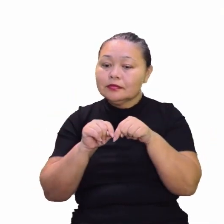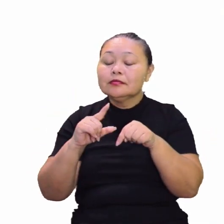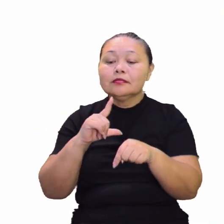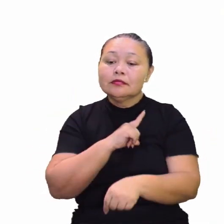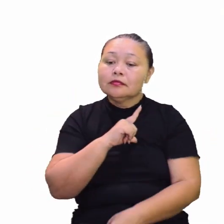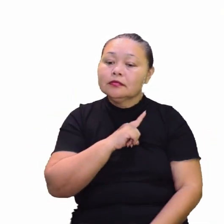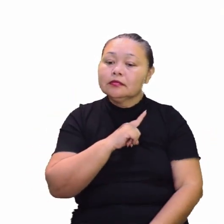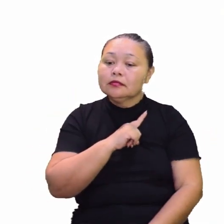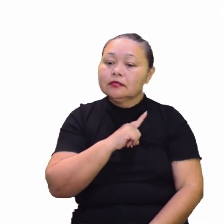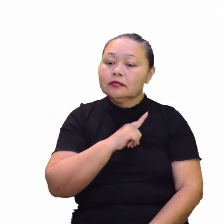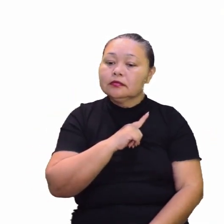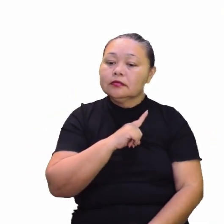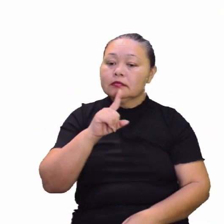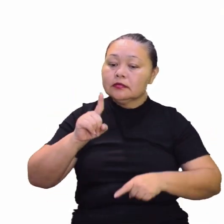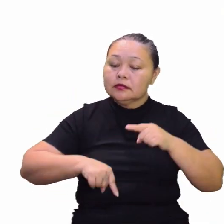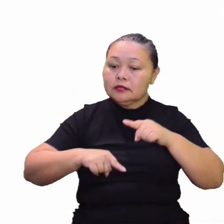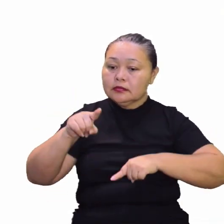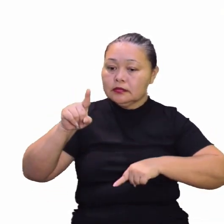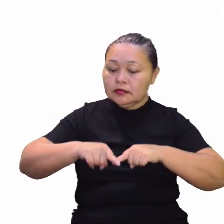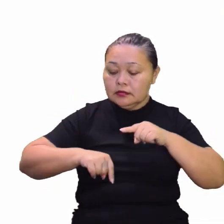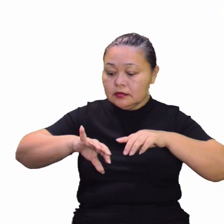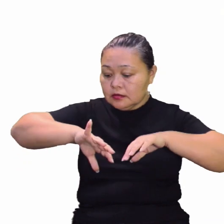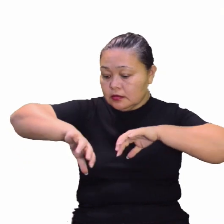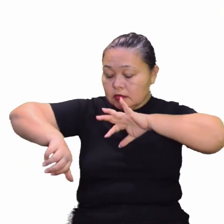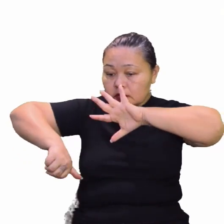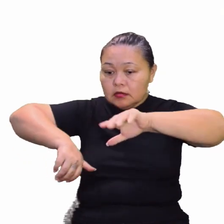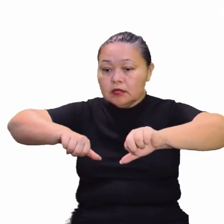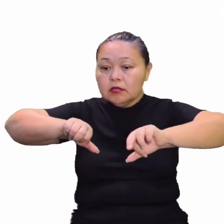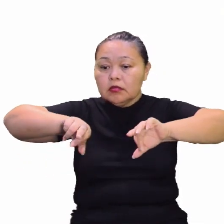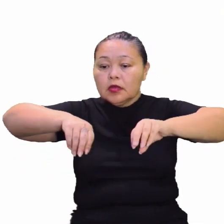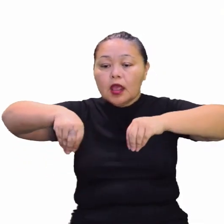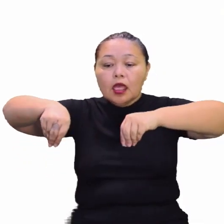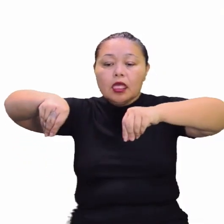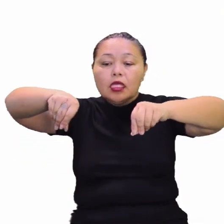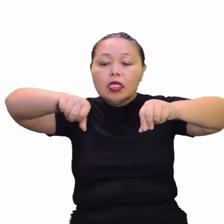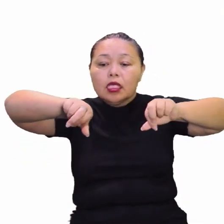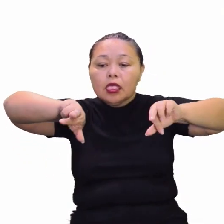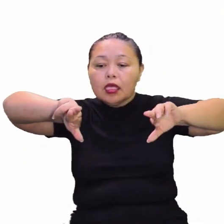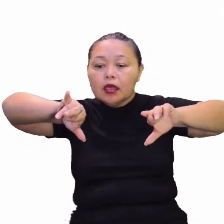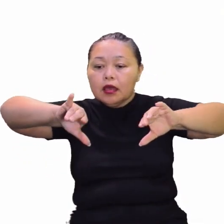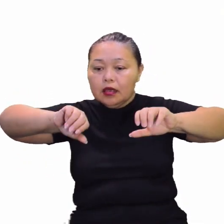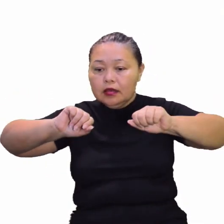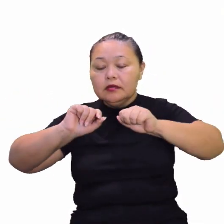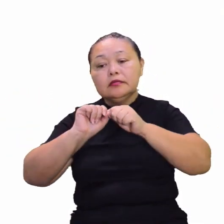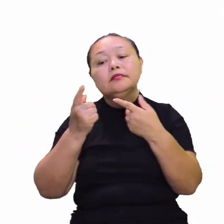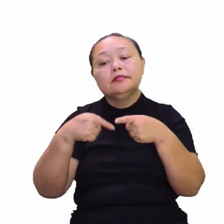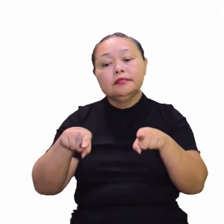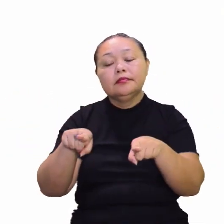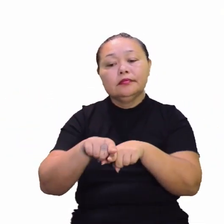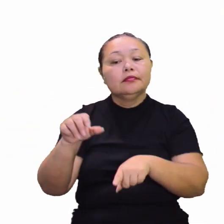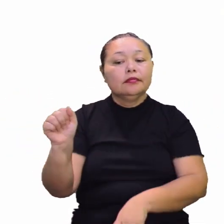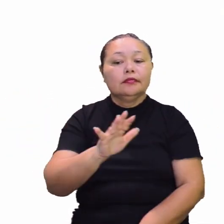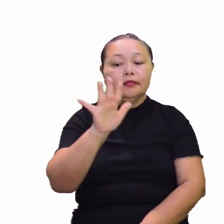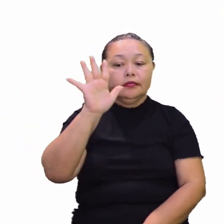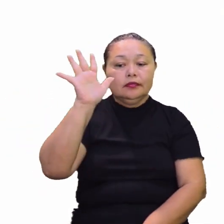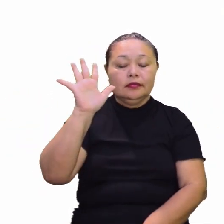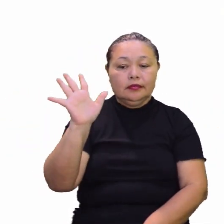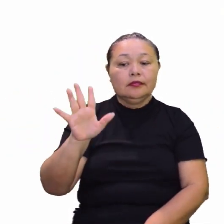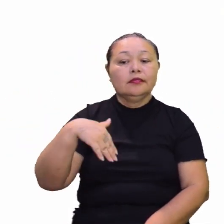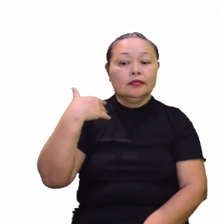tem equipamentos que retiram aquela areia, que vai criando aqueles bancos de areia. E isso também é caro,